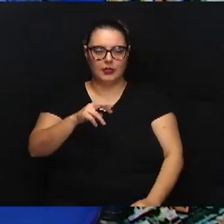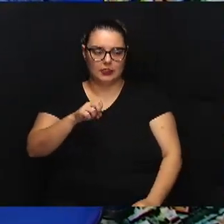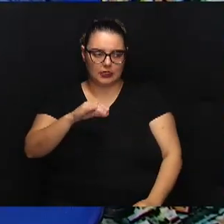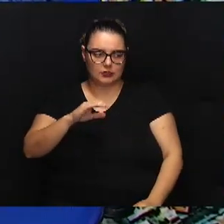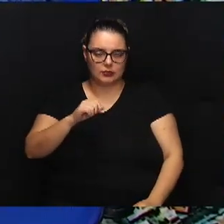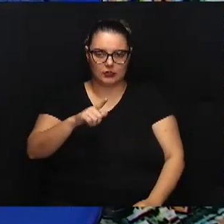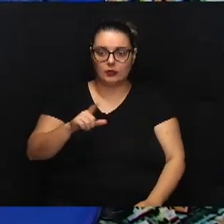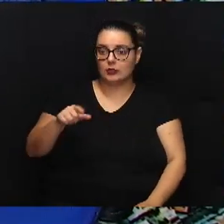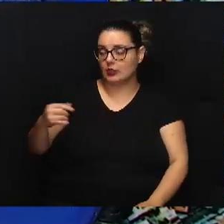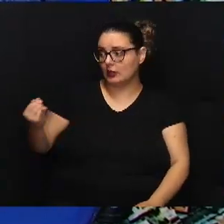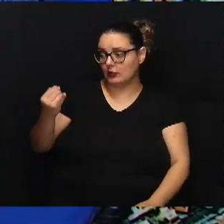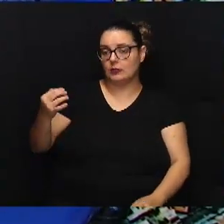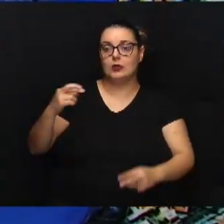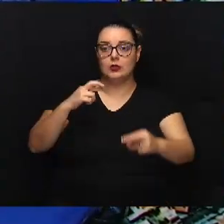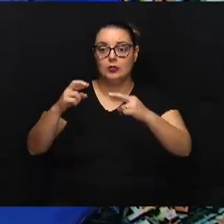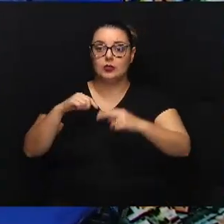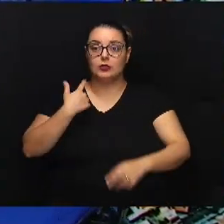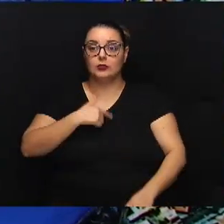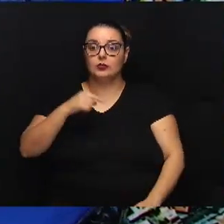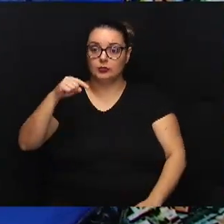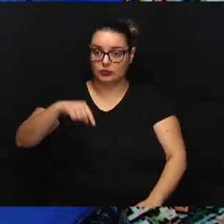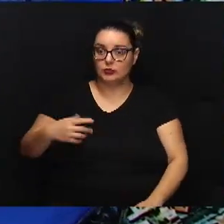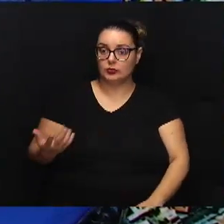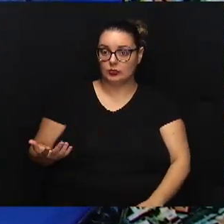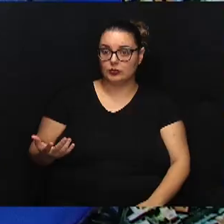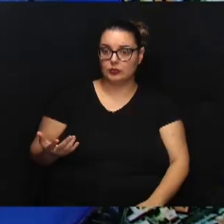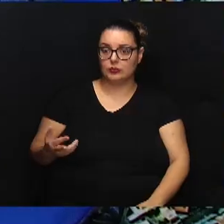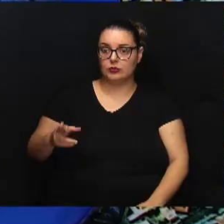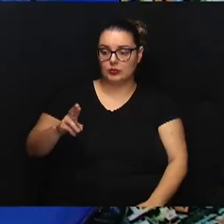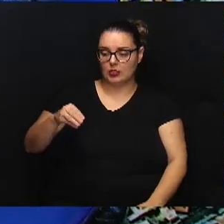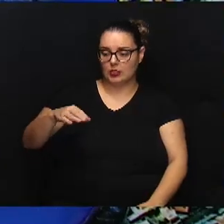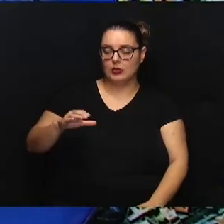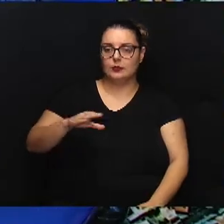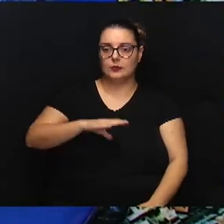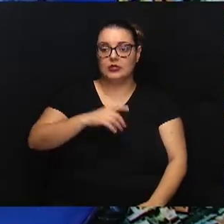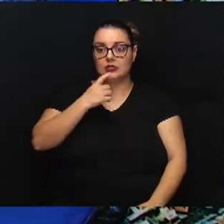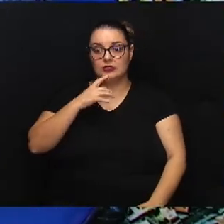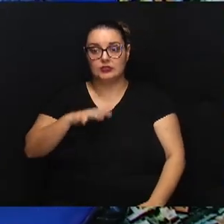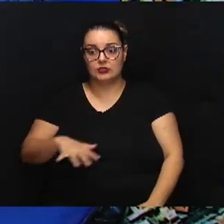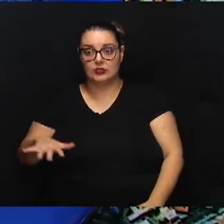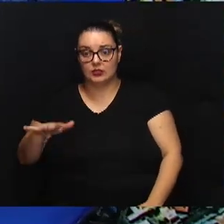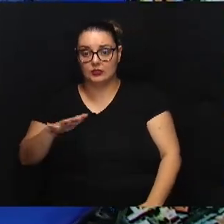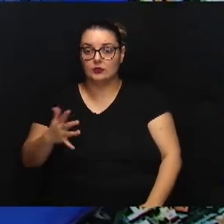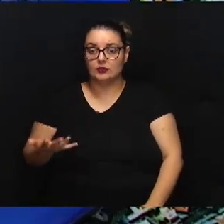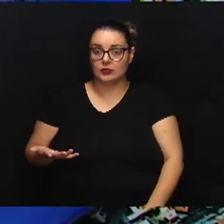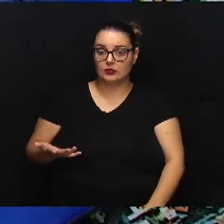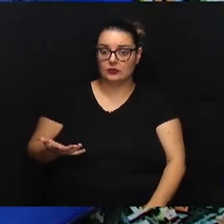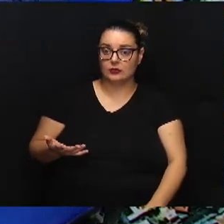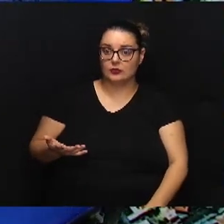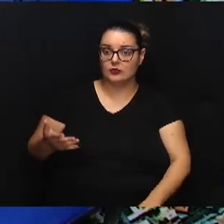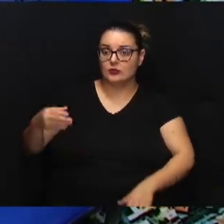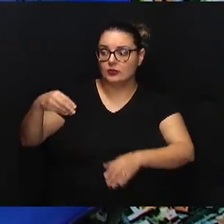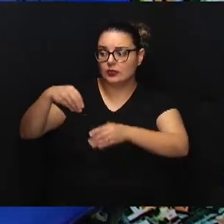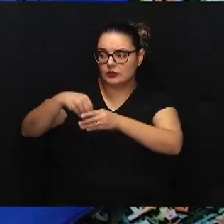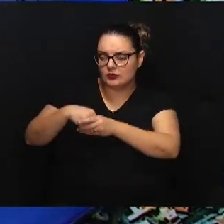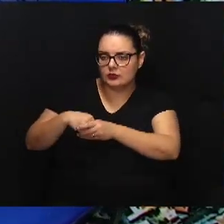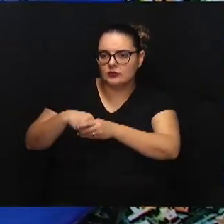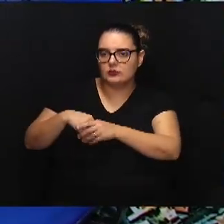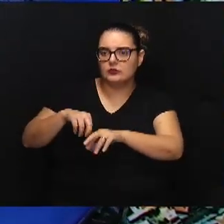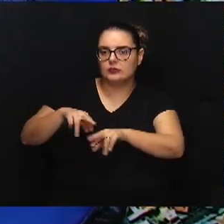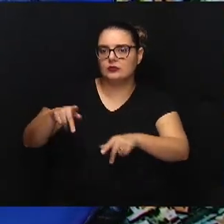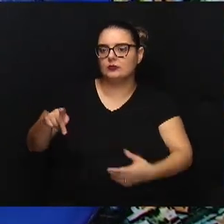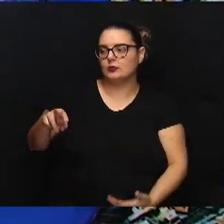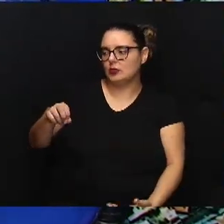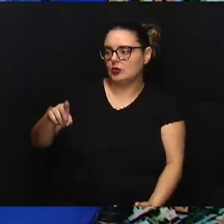gente precisa considerar que nós estamos aqui, né, na região metropolitana de Campinas, e o interior a gente tem muitos